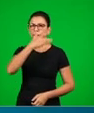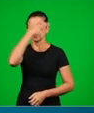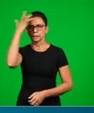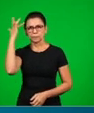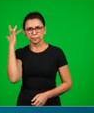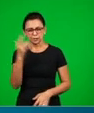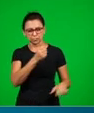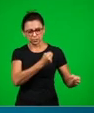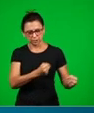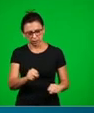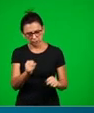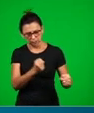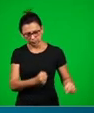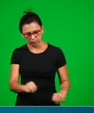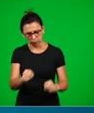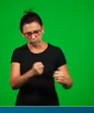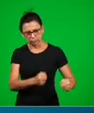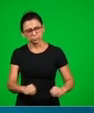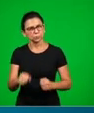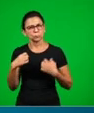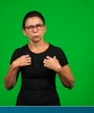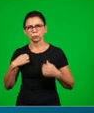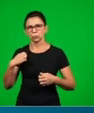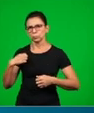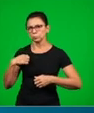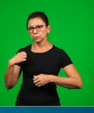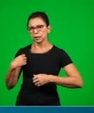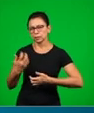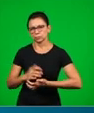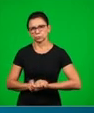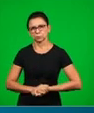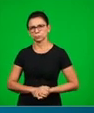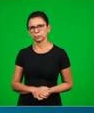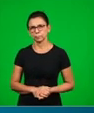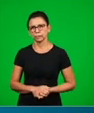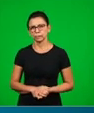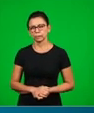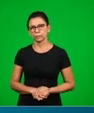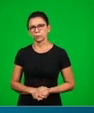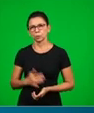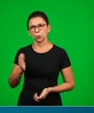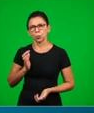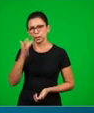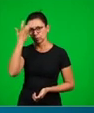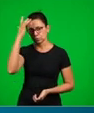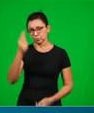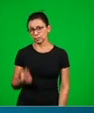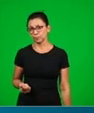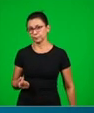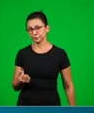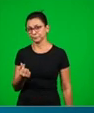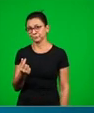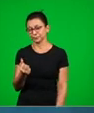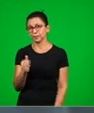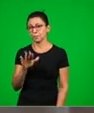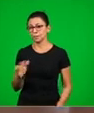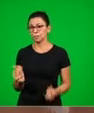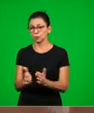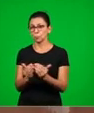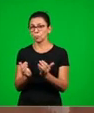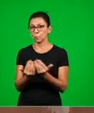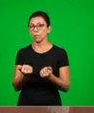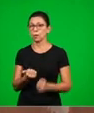Nós não vivemos de ricos. Não, porque os ricos não sabem quanto ganham. Mas o pobre sabe. E nós valorizamos,